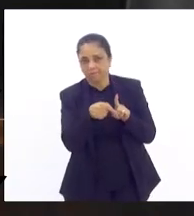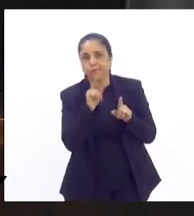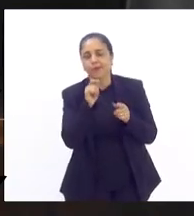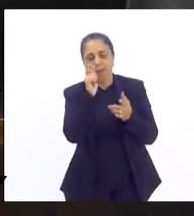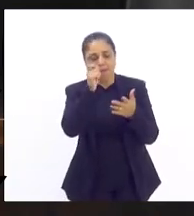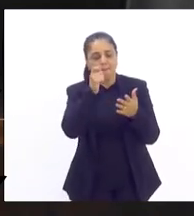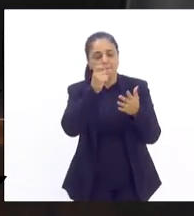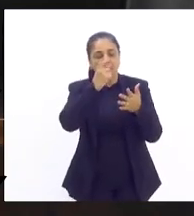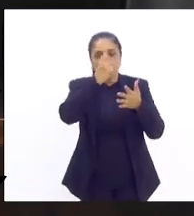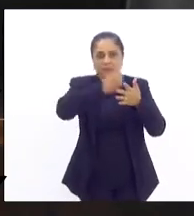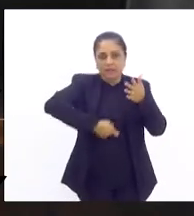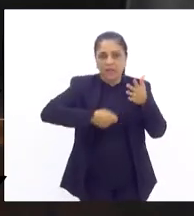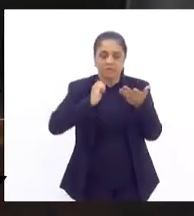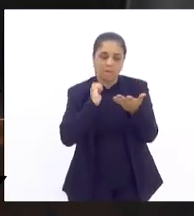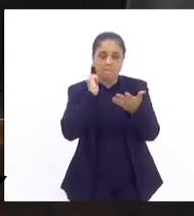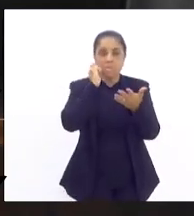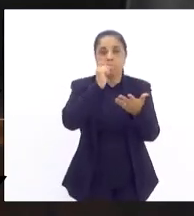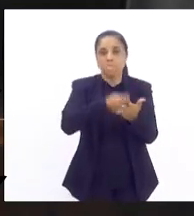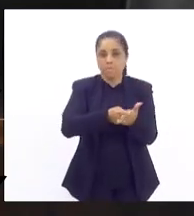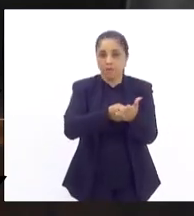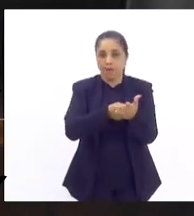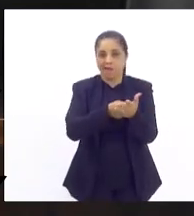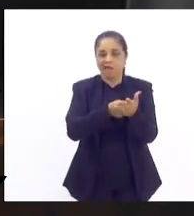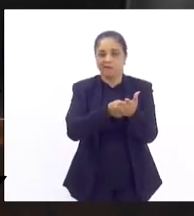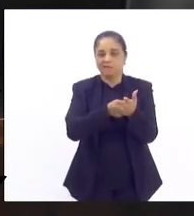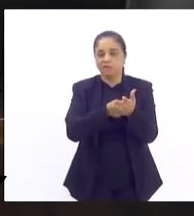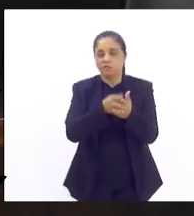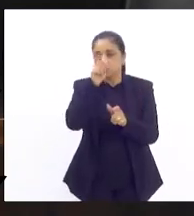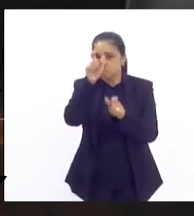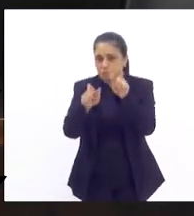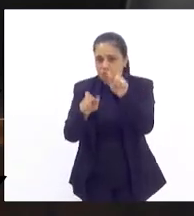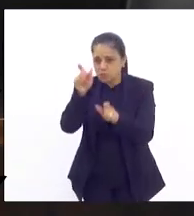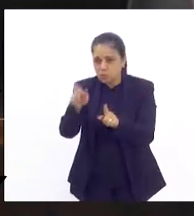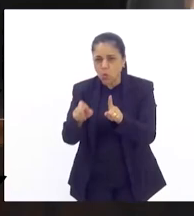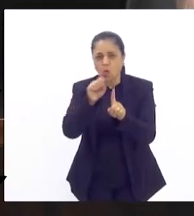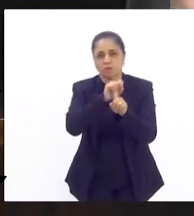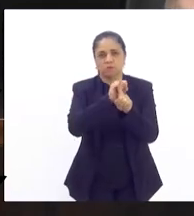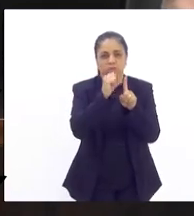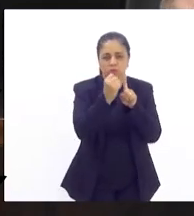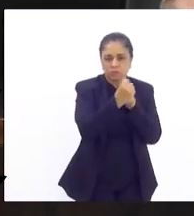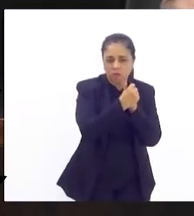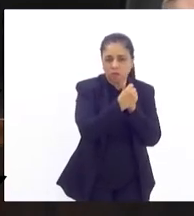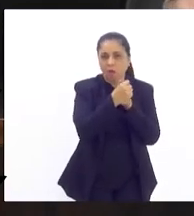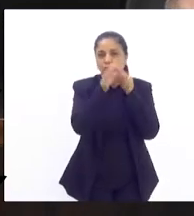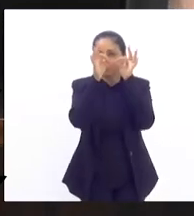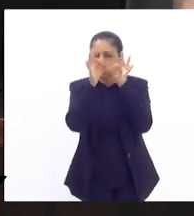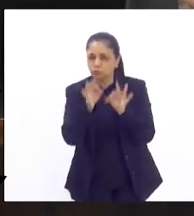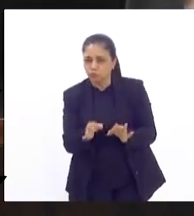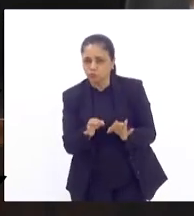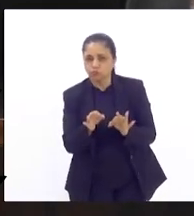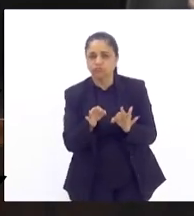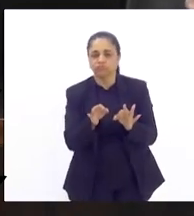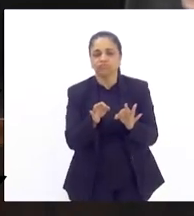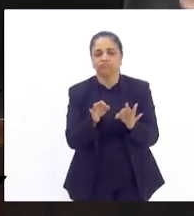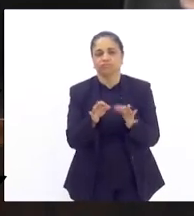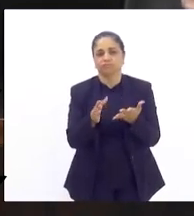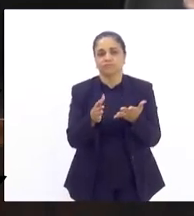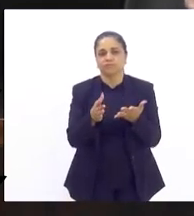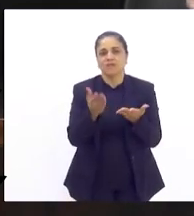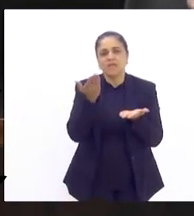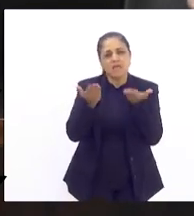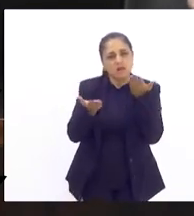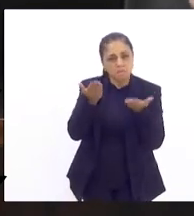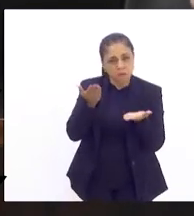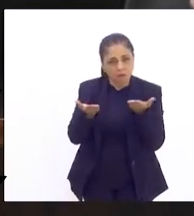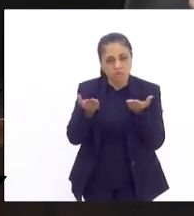adequada, uma tarifa que contemple as pessoas, tarifa social, tarifa justa, tarifa adequada, para que as